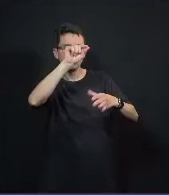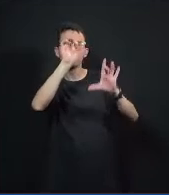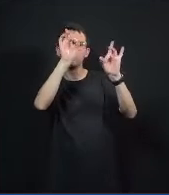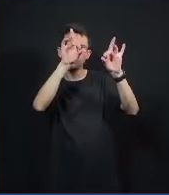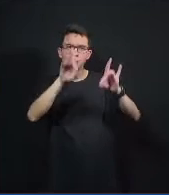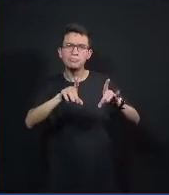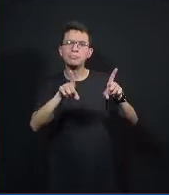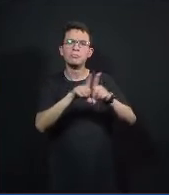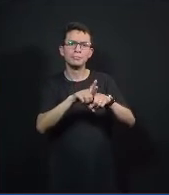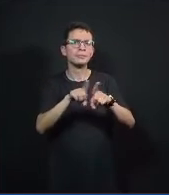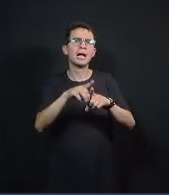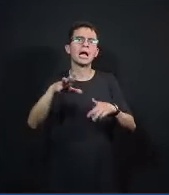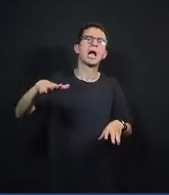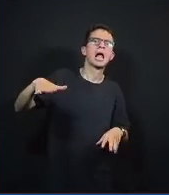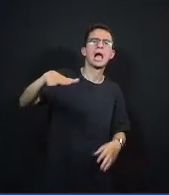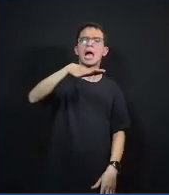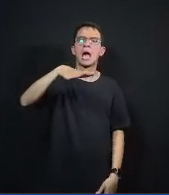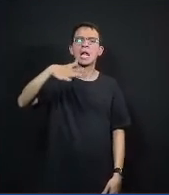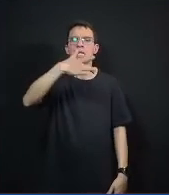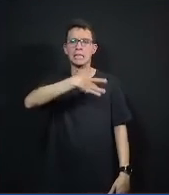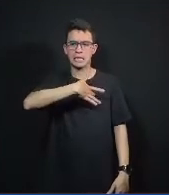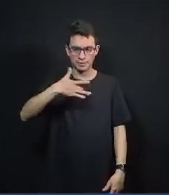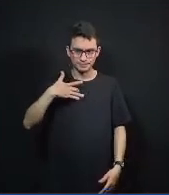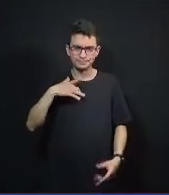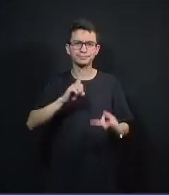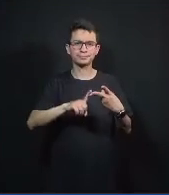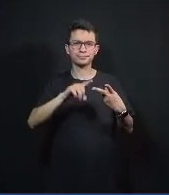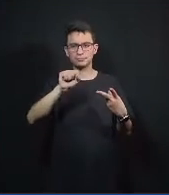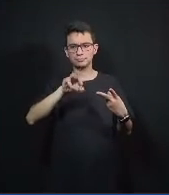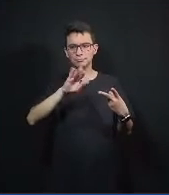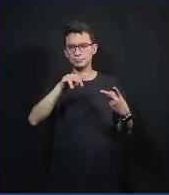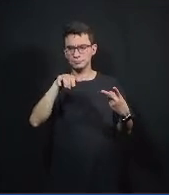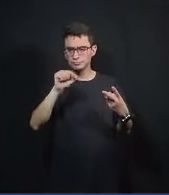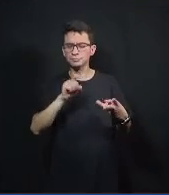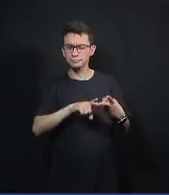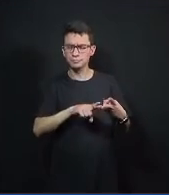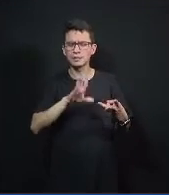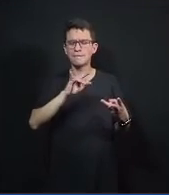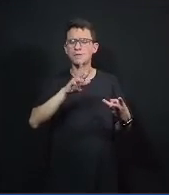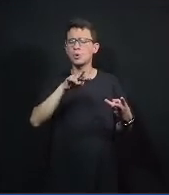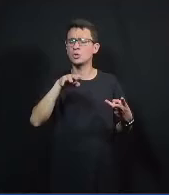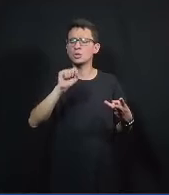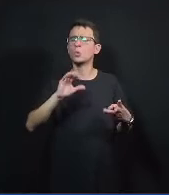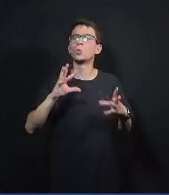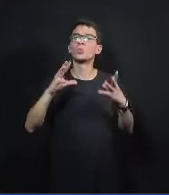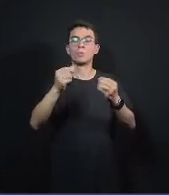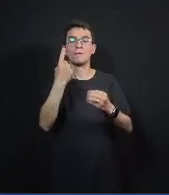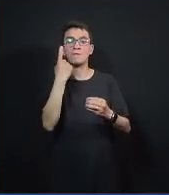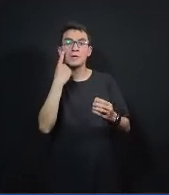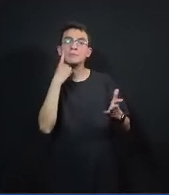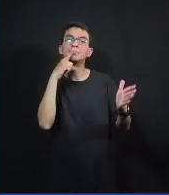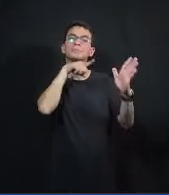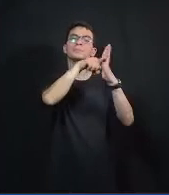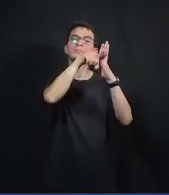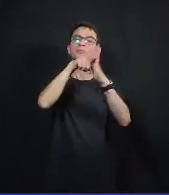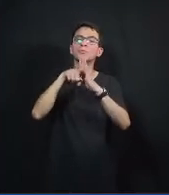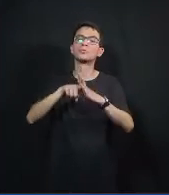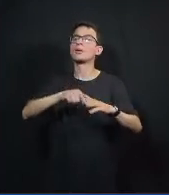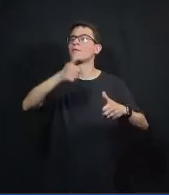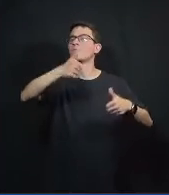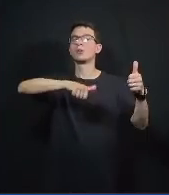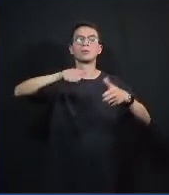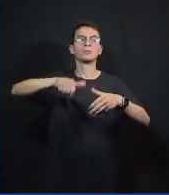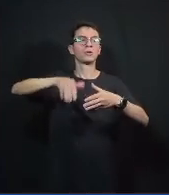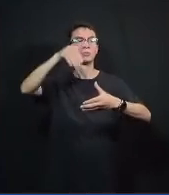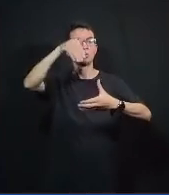áreas de saúde médica, sanitaristas, infectologistas, para rever o fluxo de votação dos eleitores dentro de uma